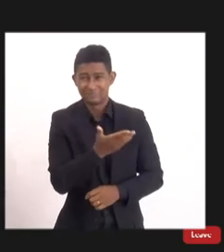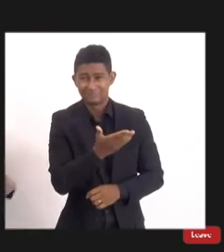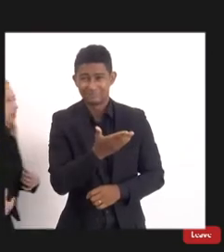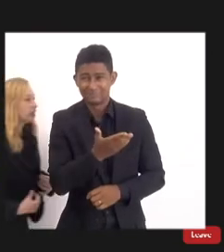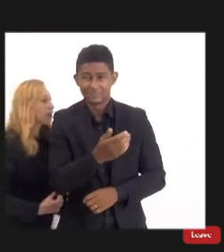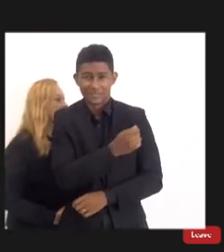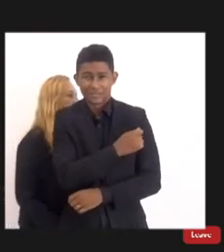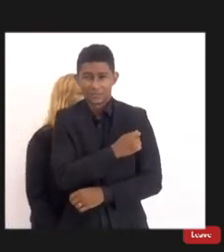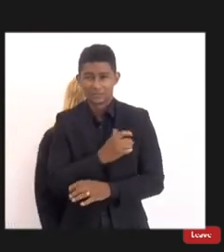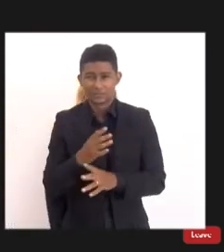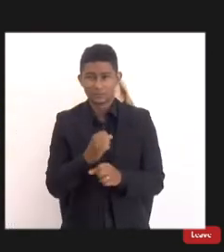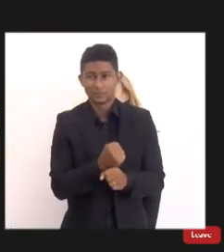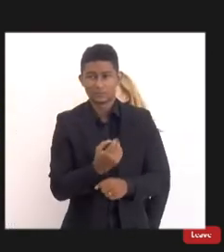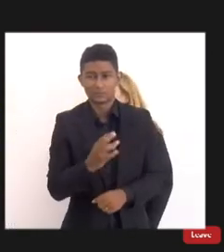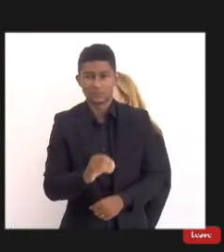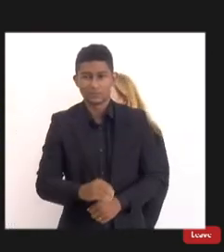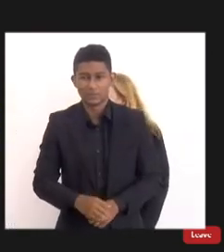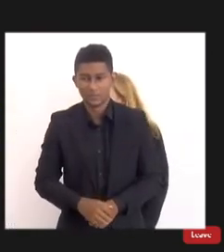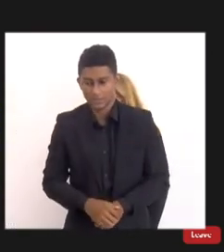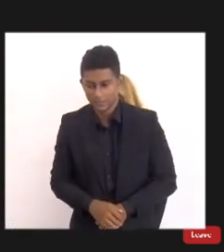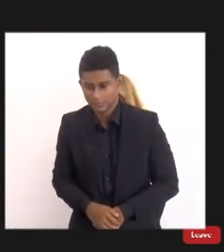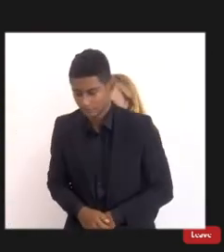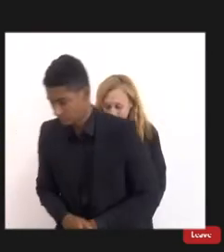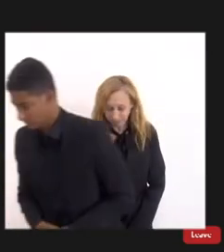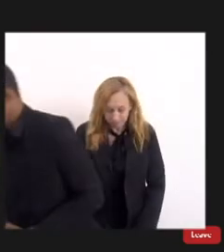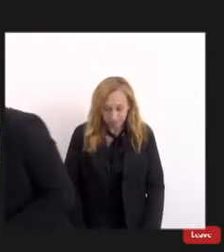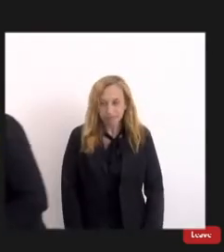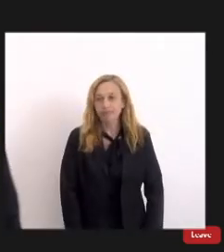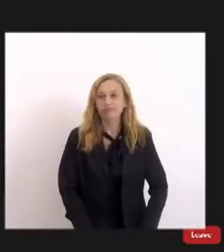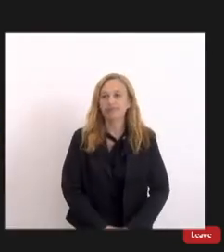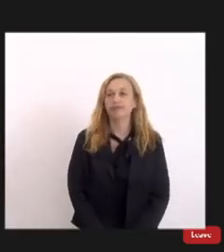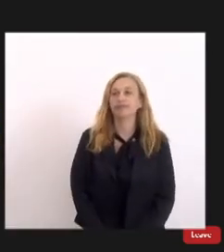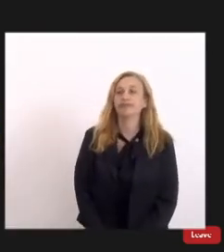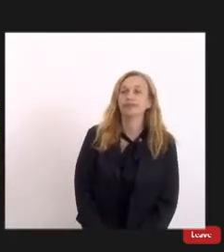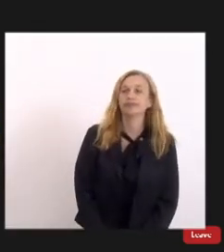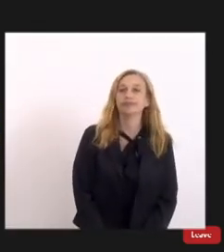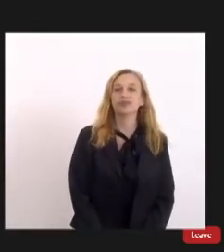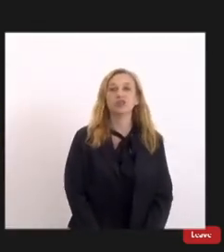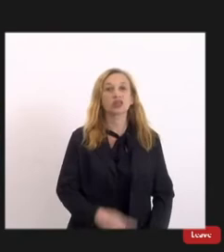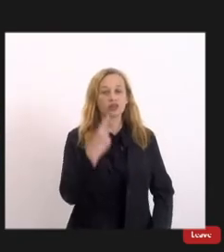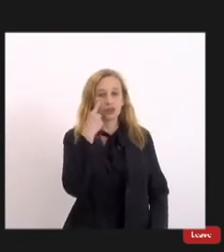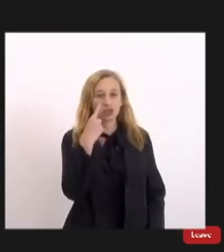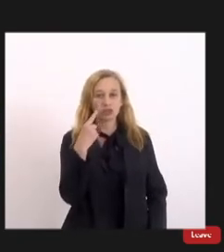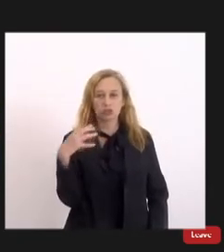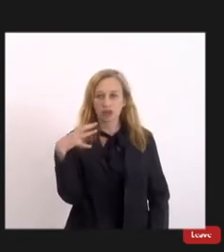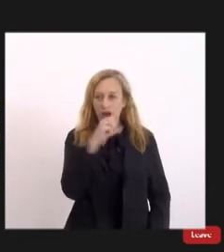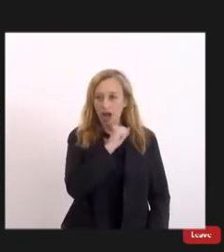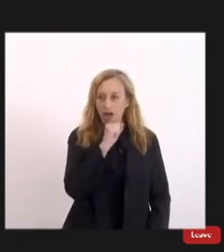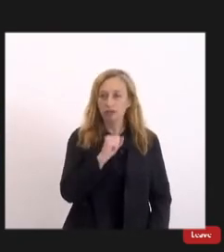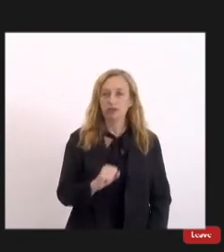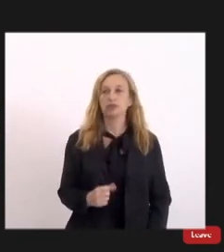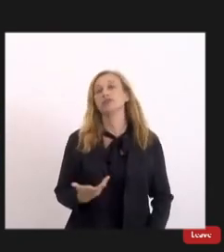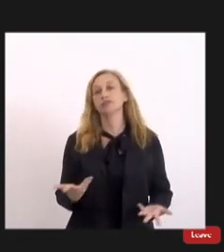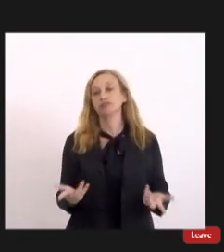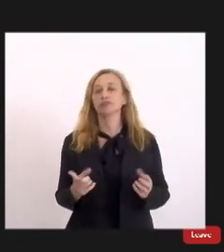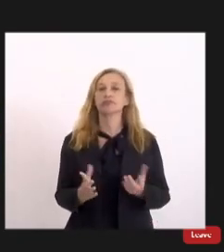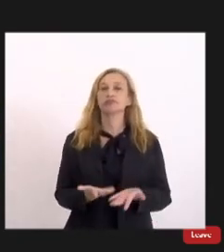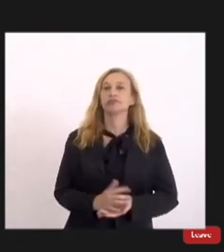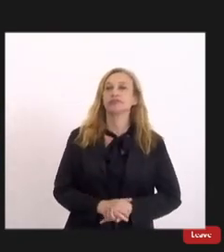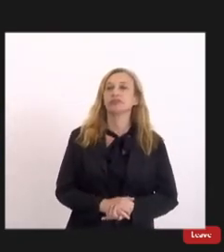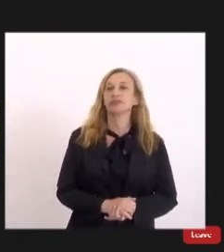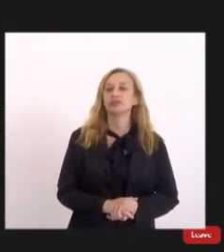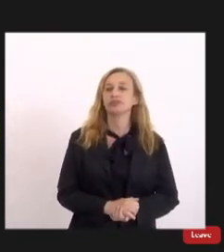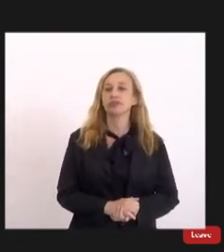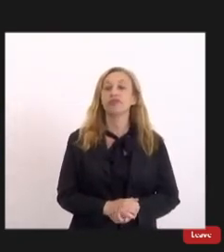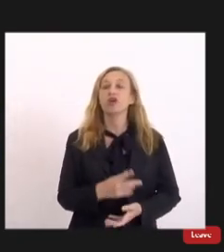com 40 alunos. Imagina agora num período de pandemia, né? Isso tem que ser revisto urgentemente. E a questão de funcionário, gente, né?